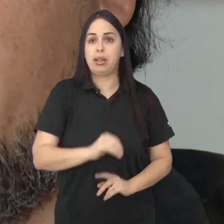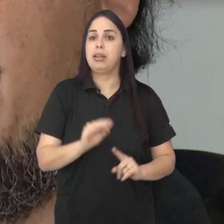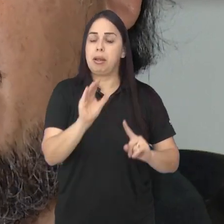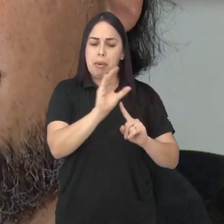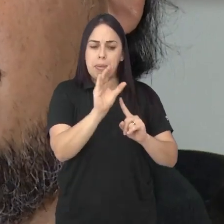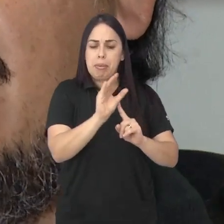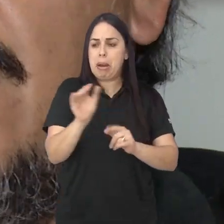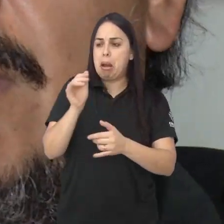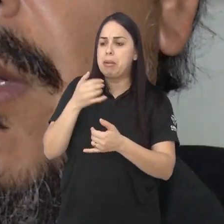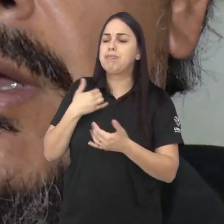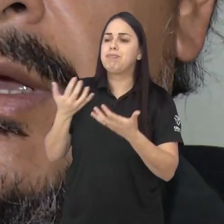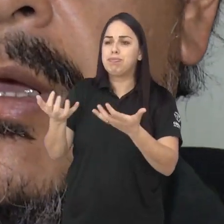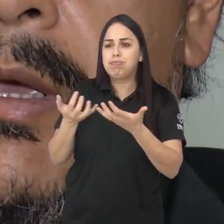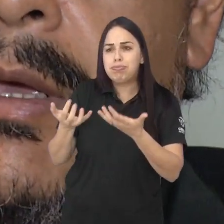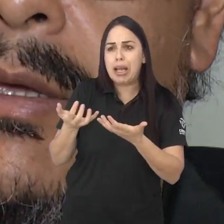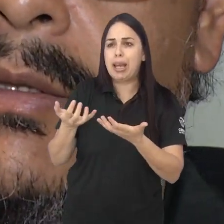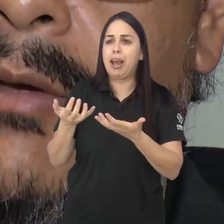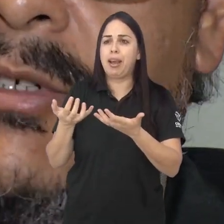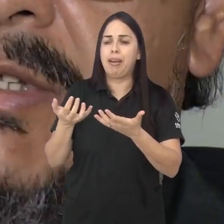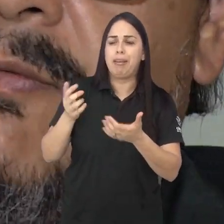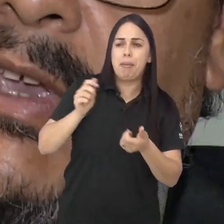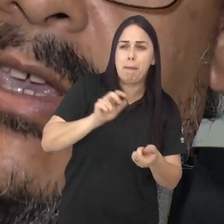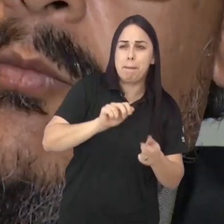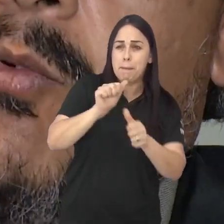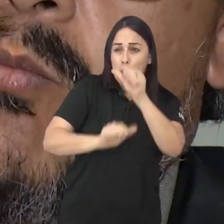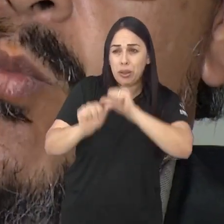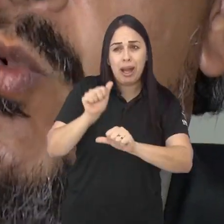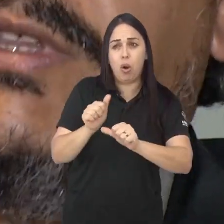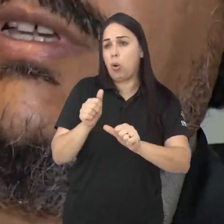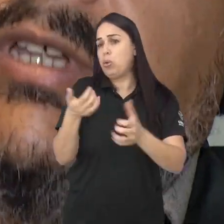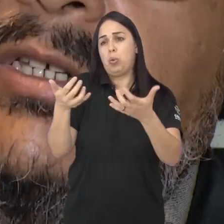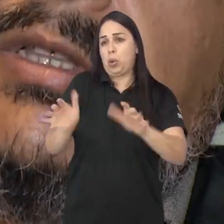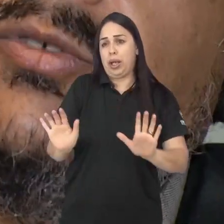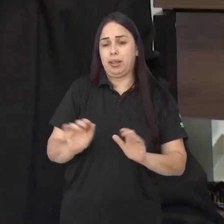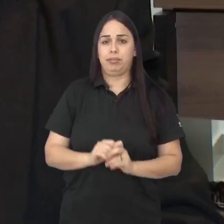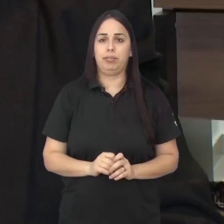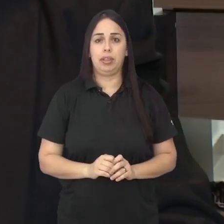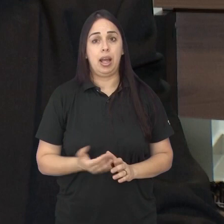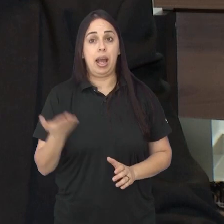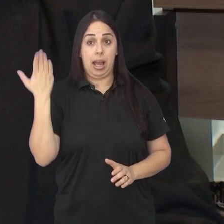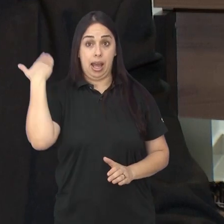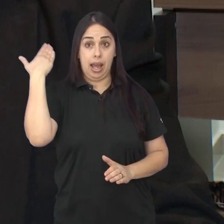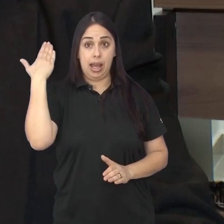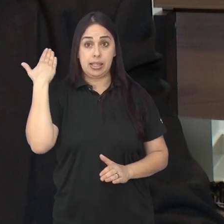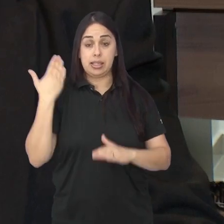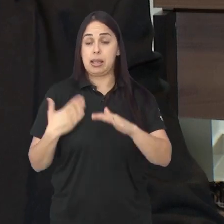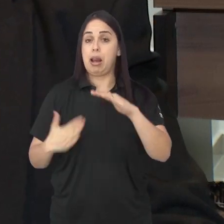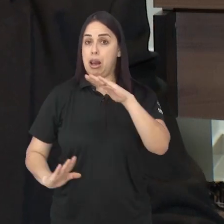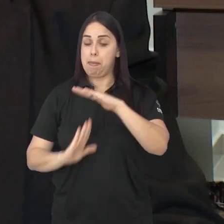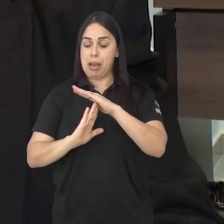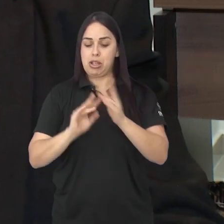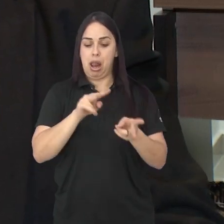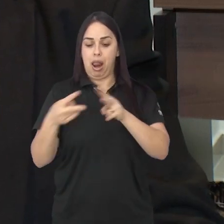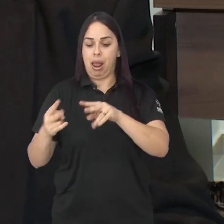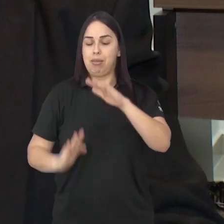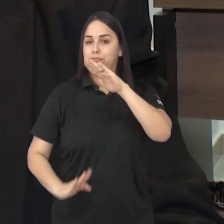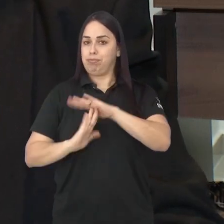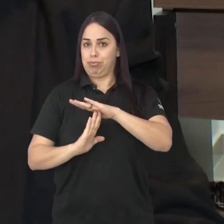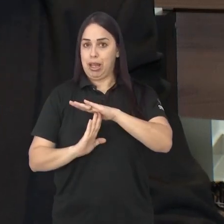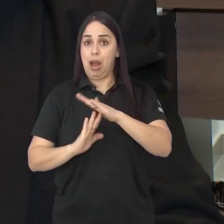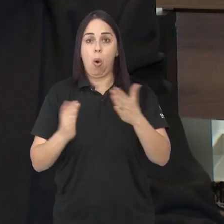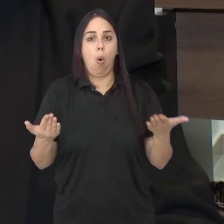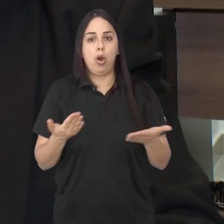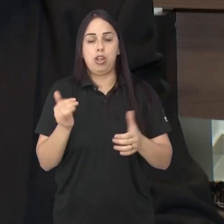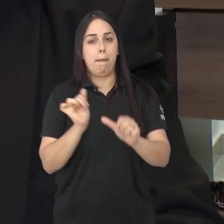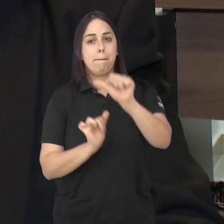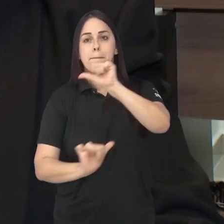para o consumidor manifestar interesse ou não na alteração de limite. Antes havia um limite por transação, agora o limite